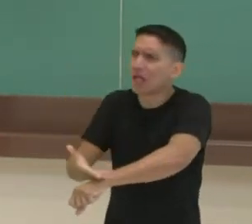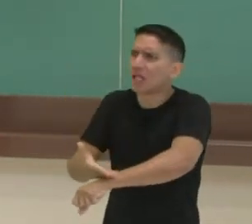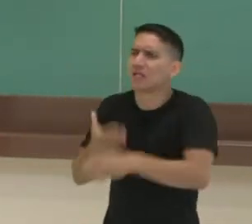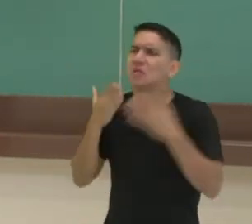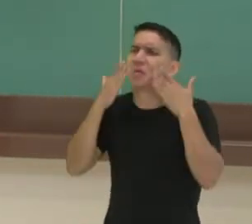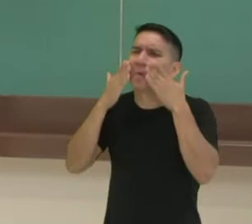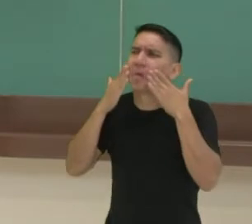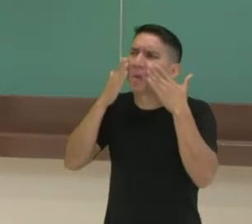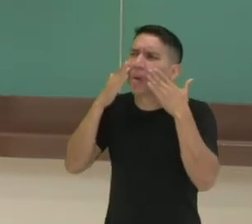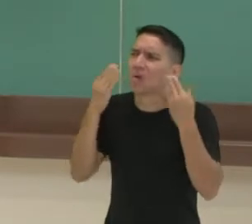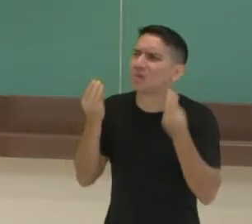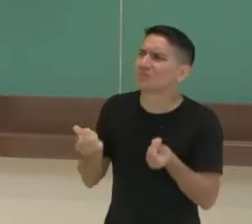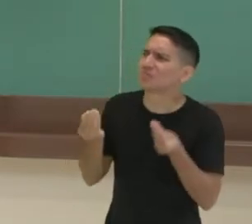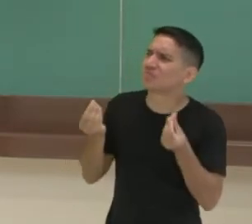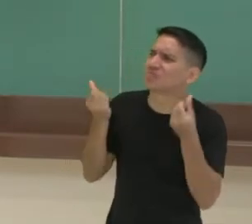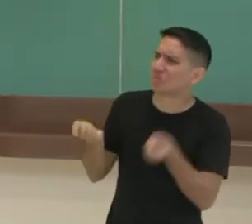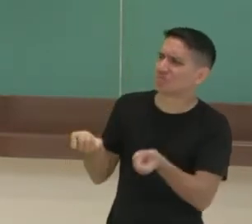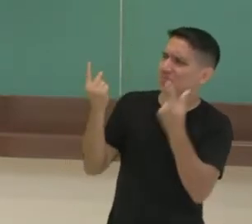rosada.